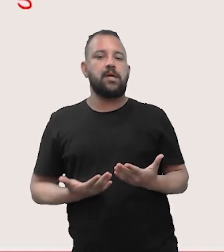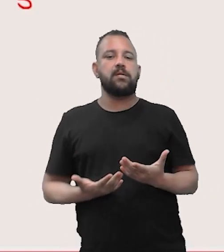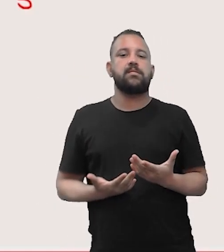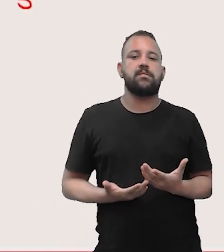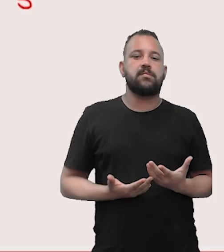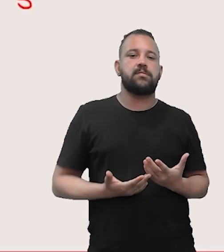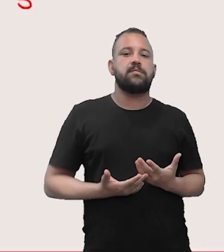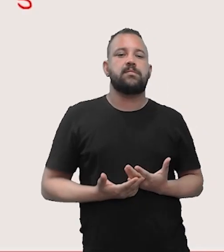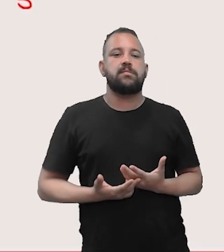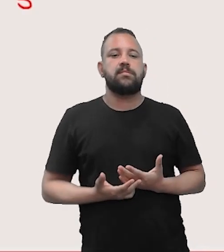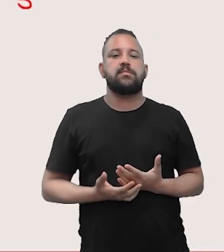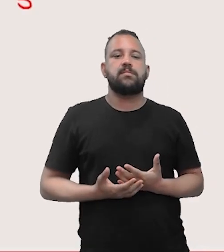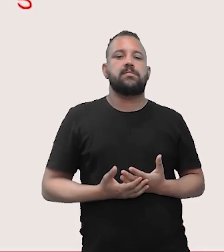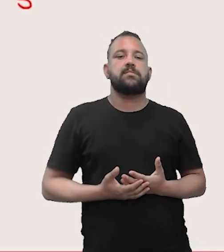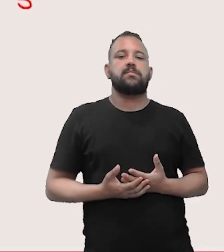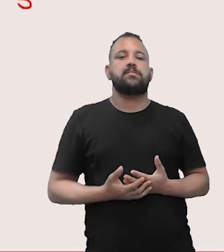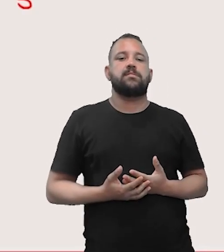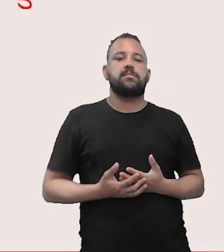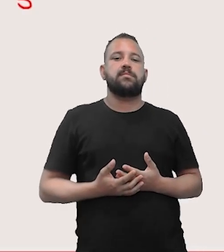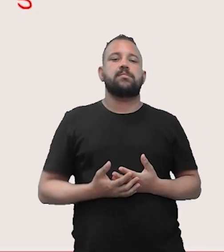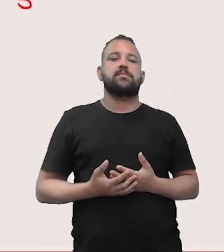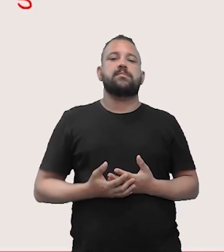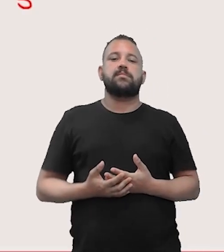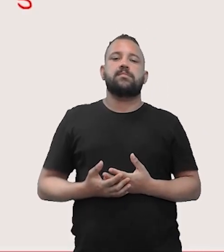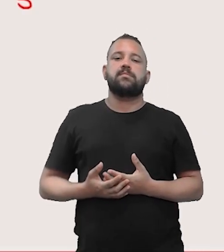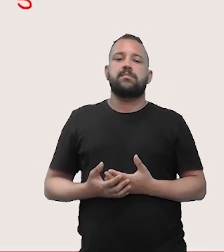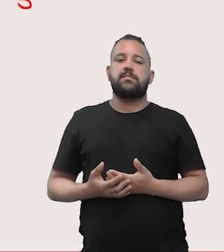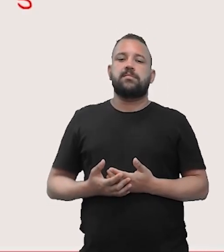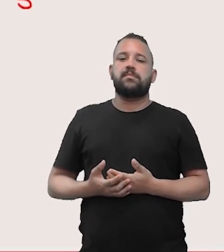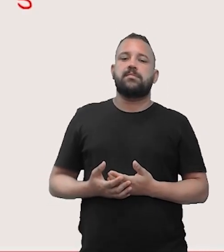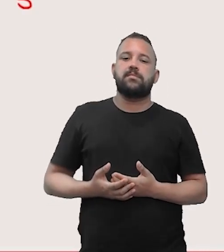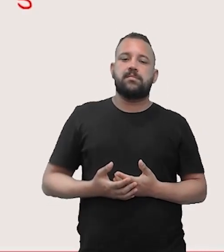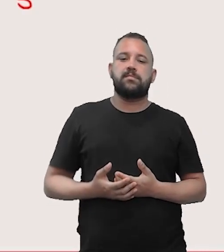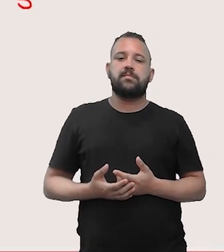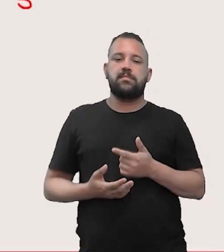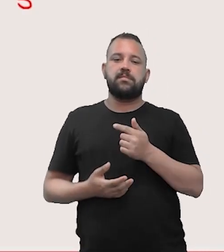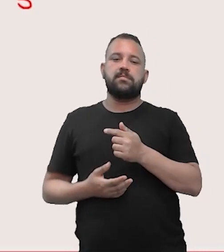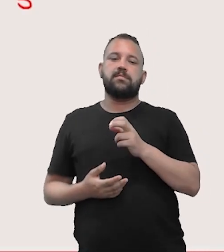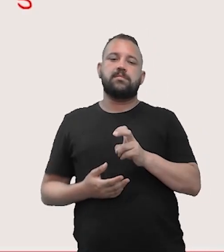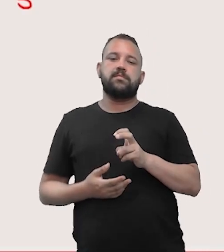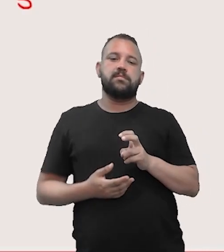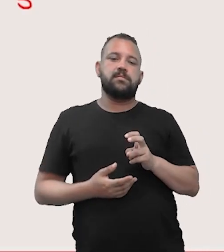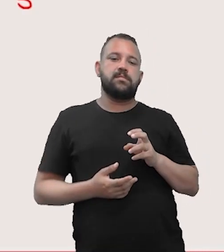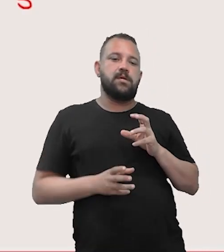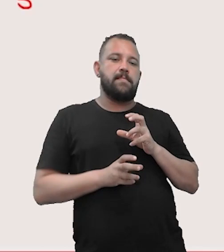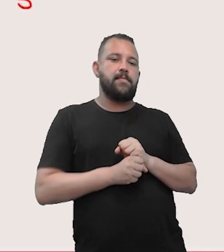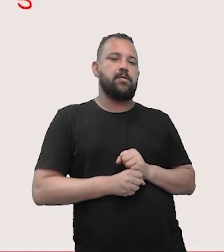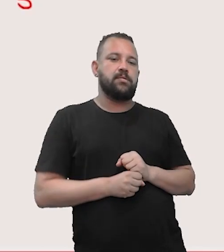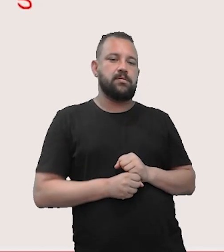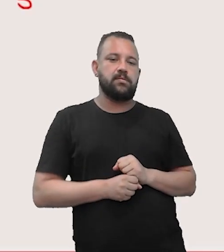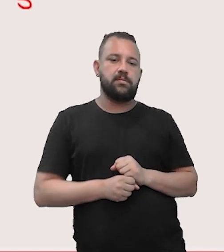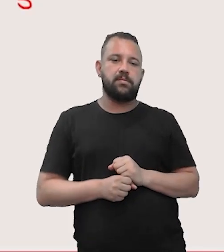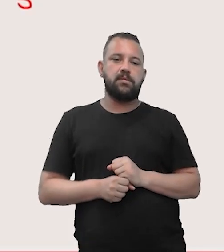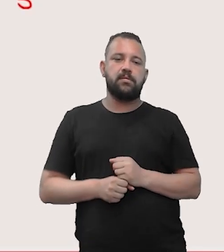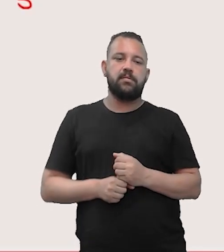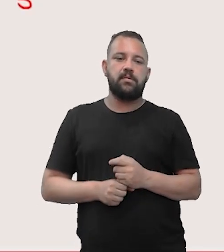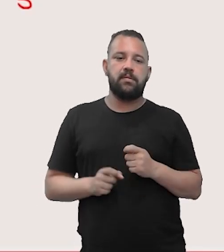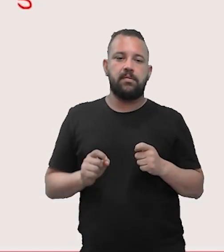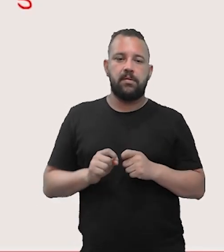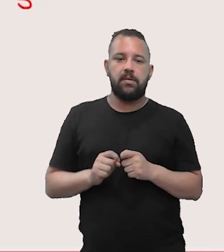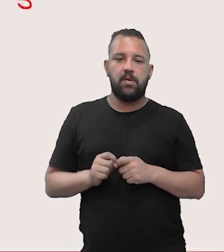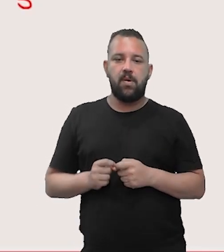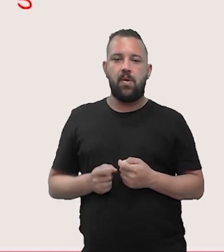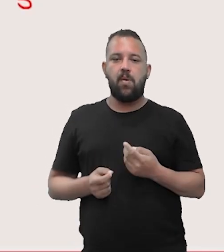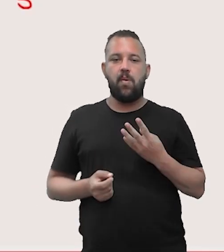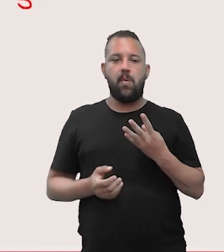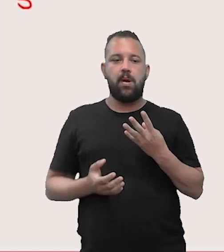mais 15, exato. Então vai dar o total aqui de 75 pontos desse jogador feito até o quarto jogo. Com